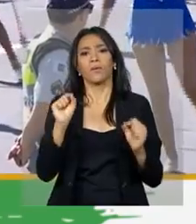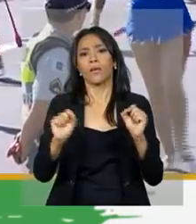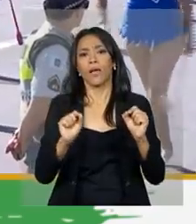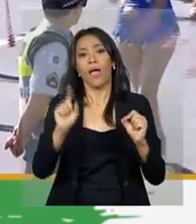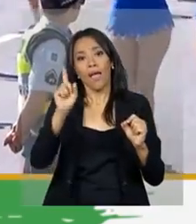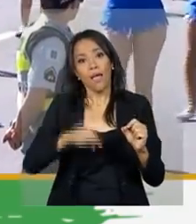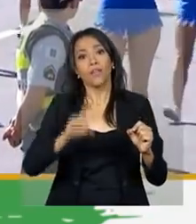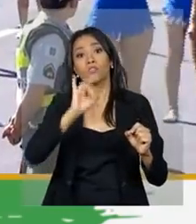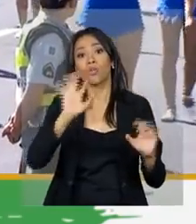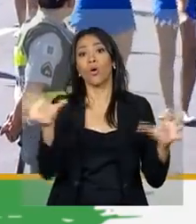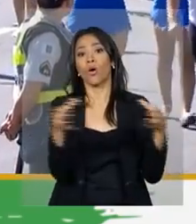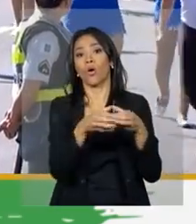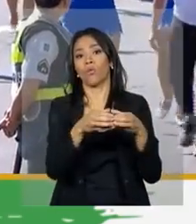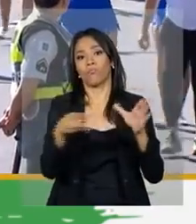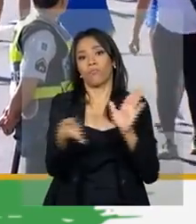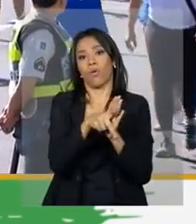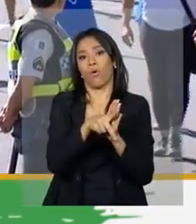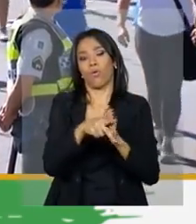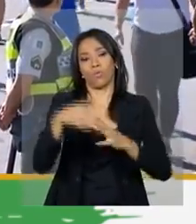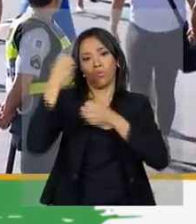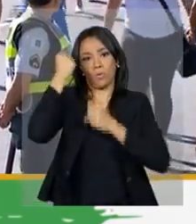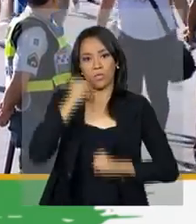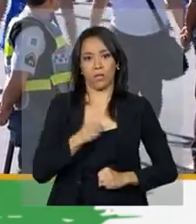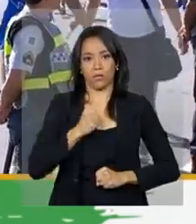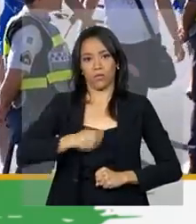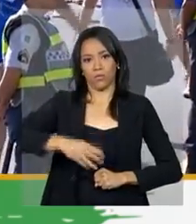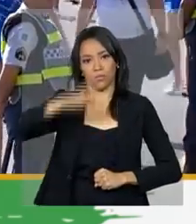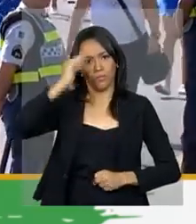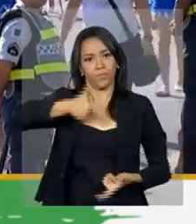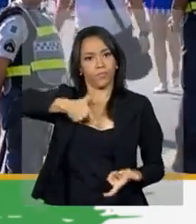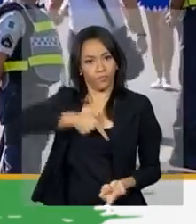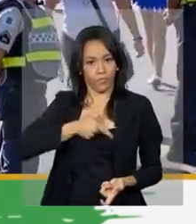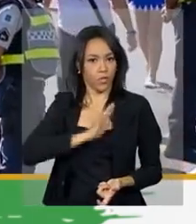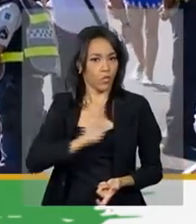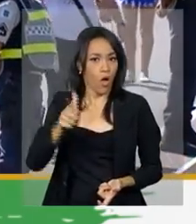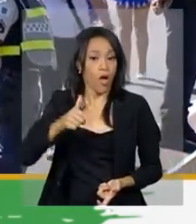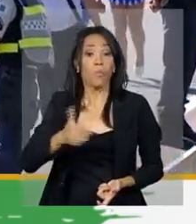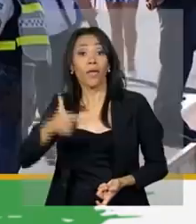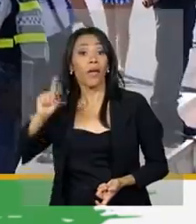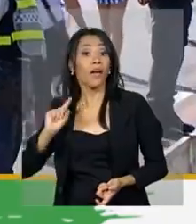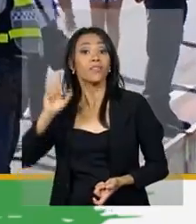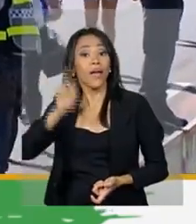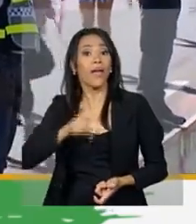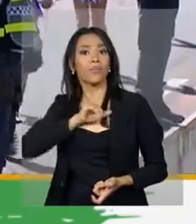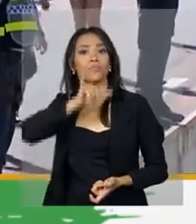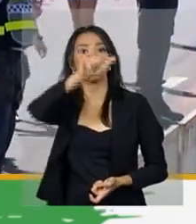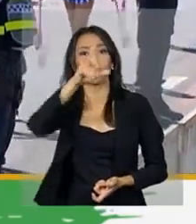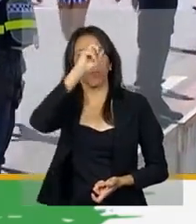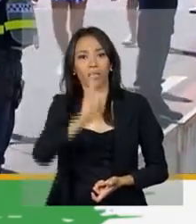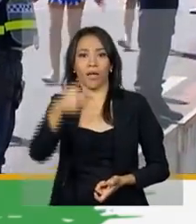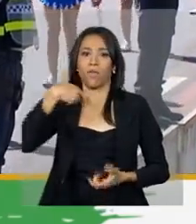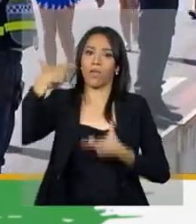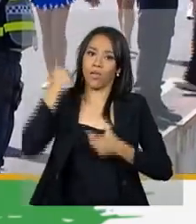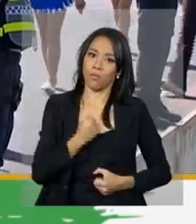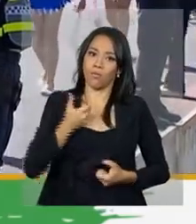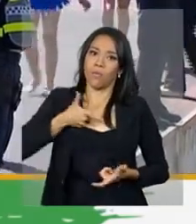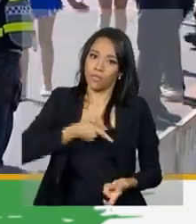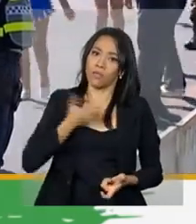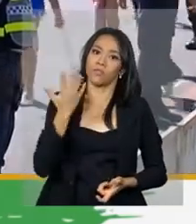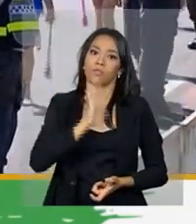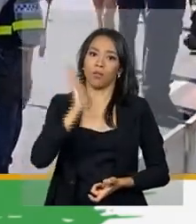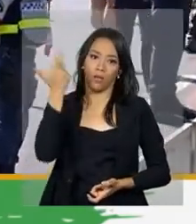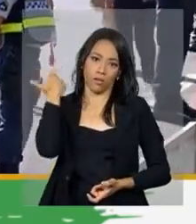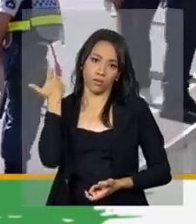do Exército, né, anteriormente. O que hoje é a Força Aérea, antes era do Exército. E a partir daí, então, criou-se a Força Aérea,